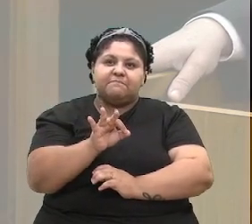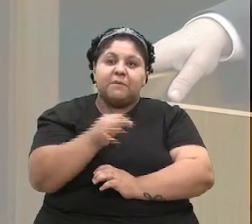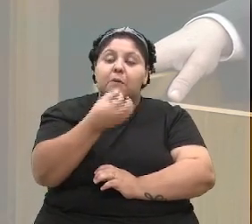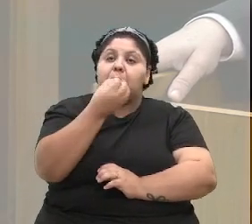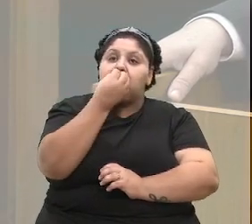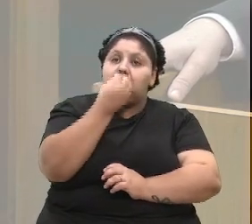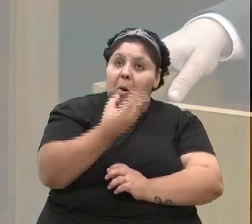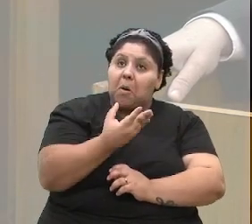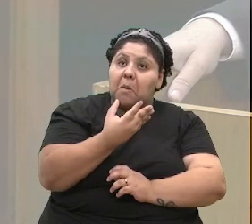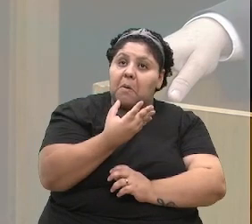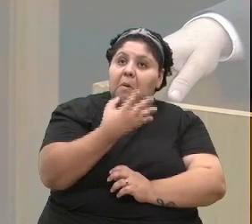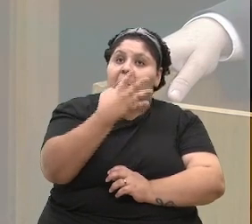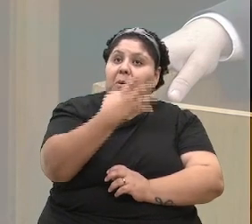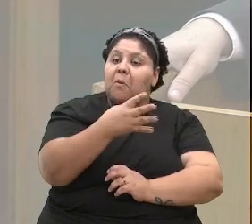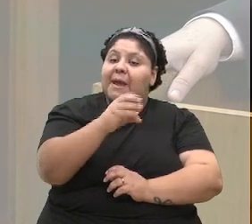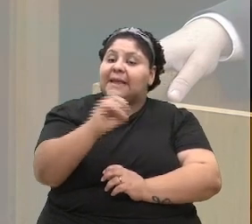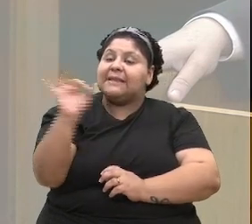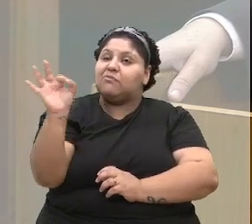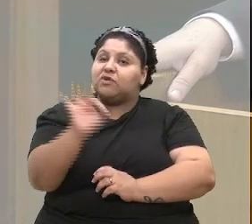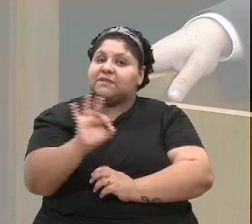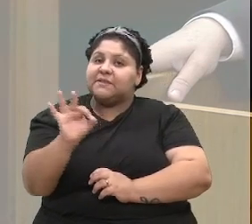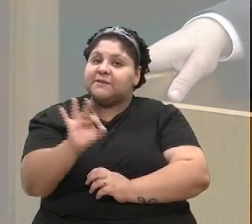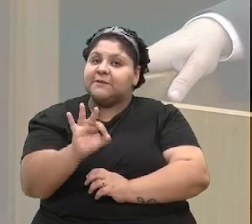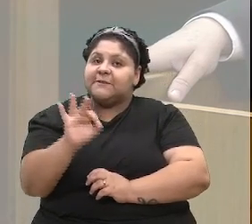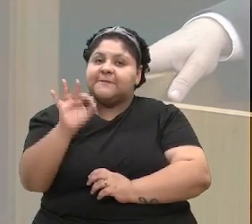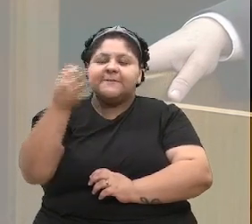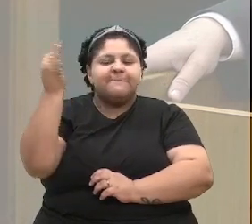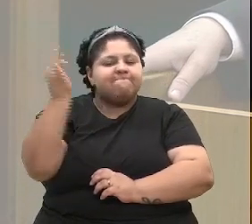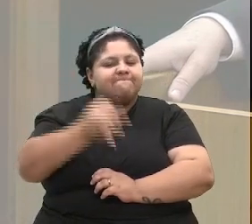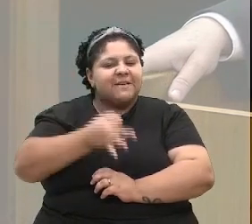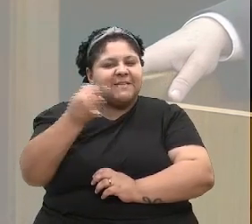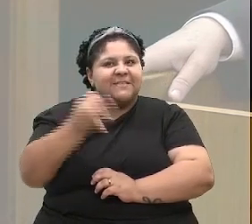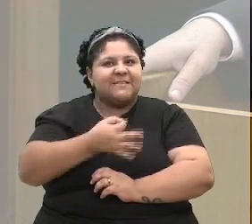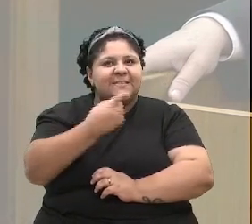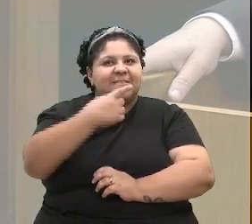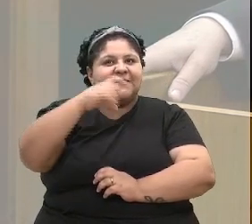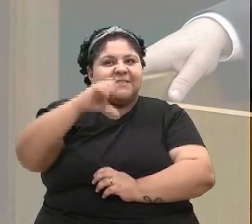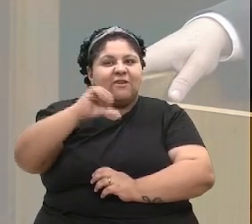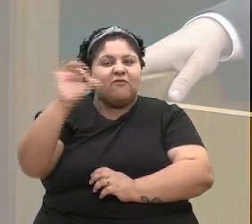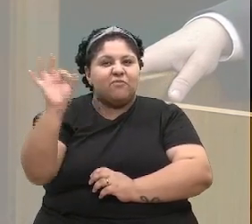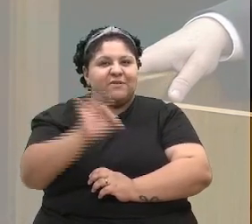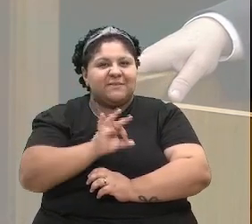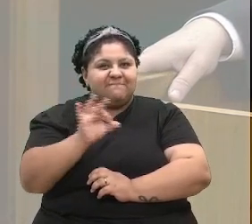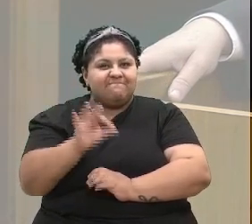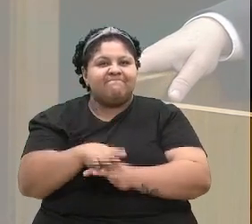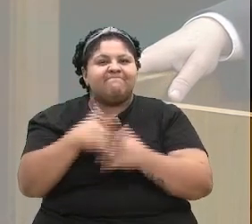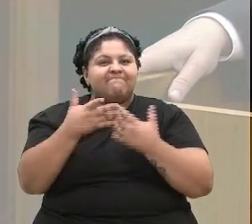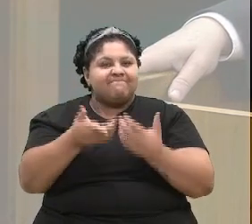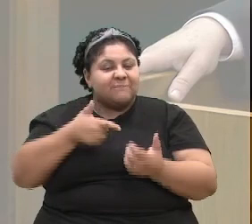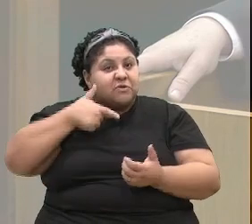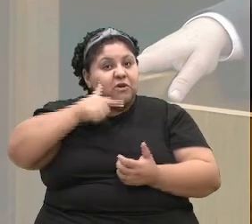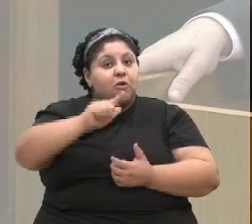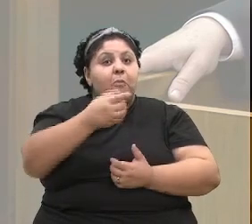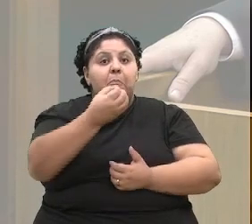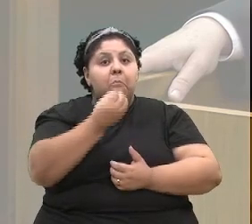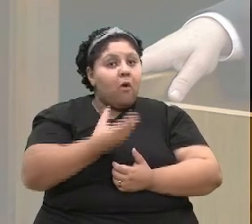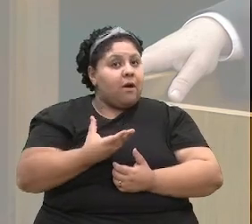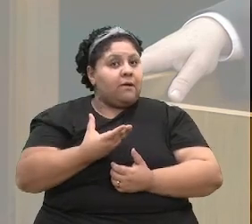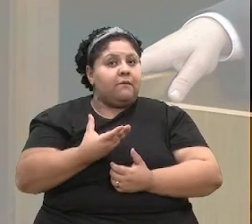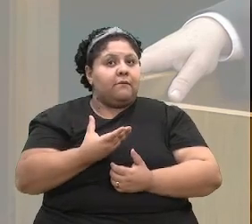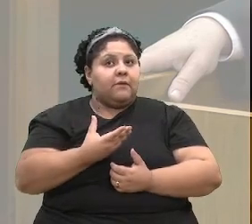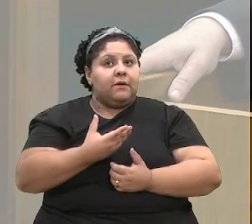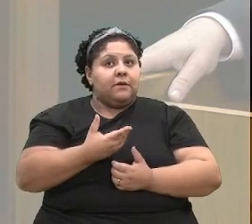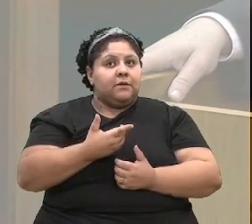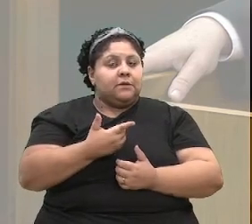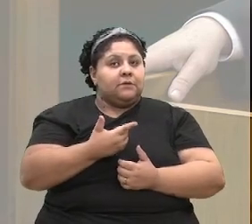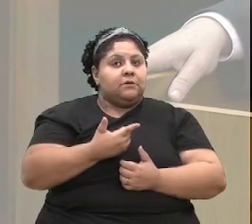Boa, 40%. E maravilhosa, 19%. Então ganhou boa, né? Segundo